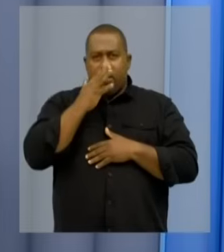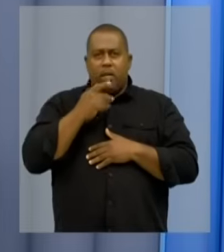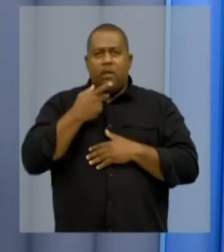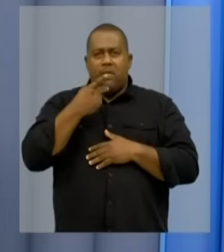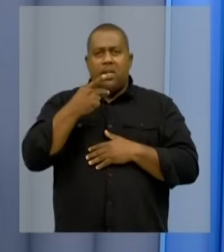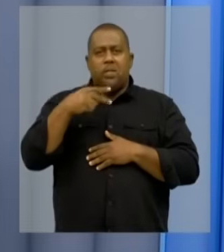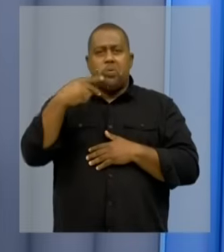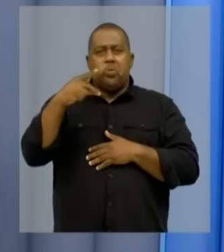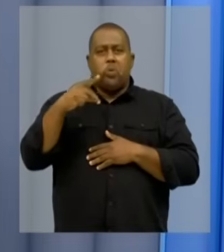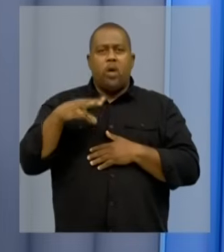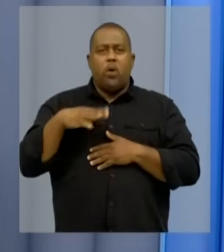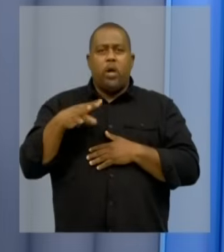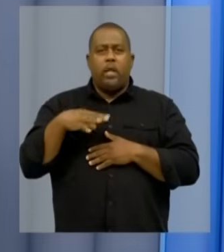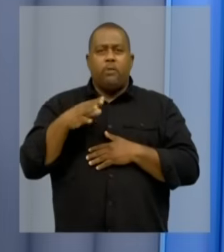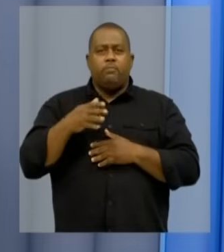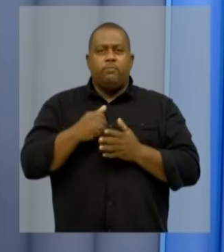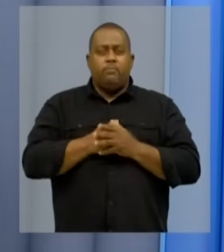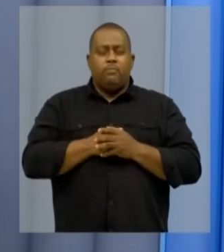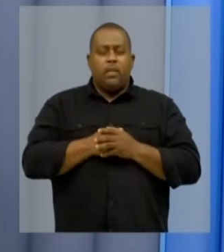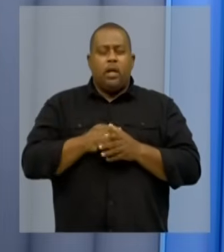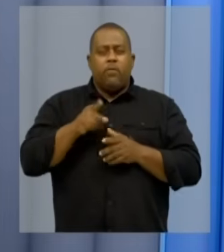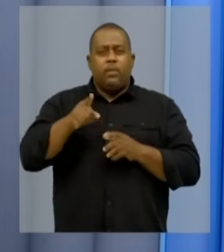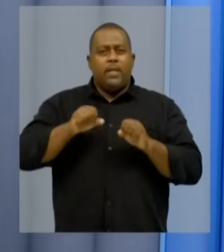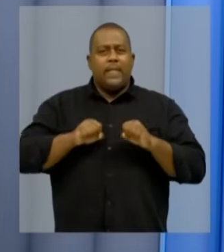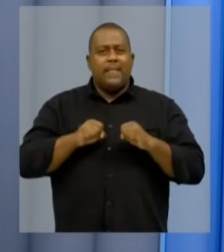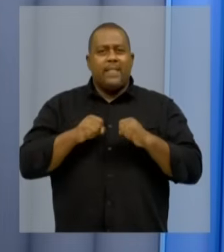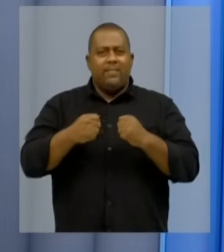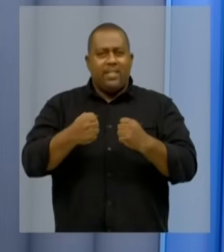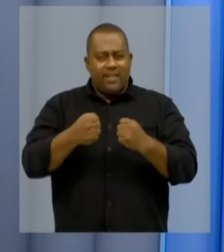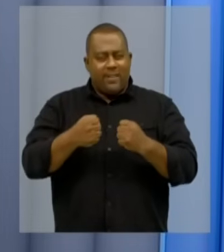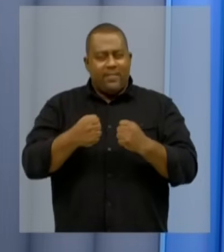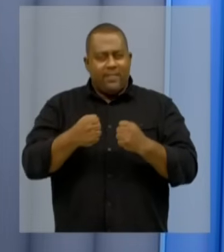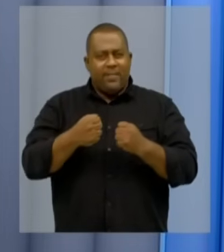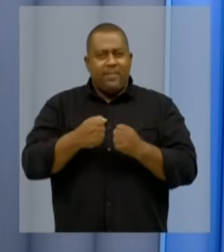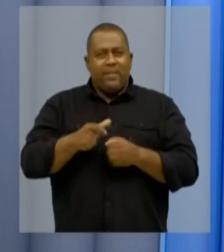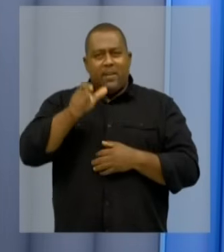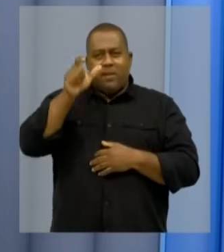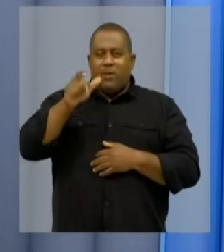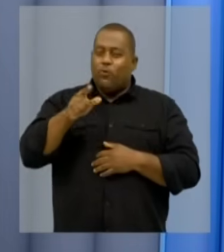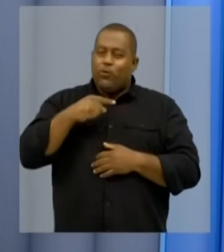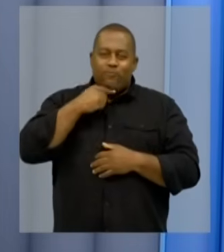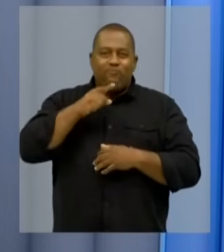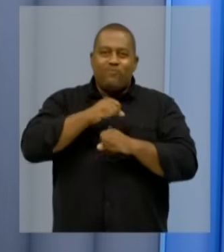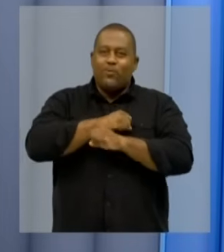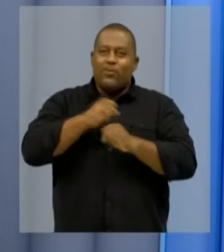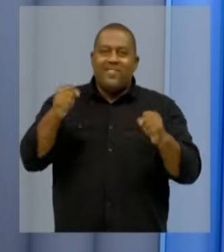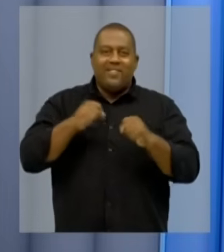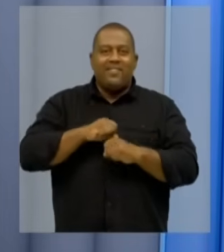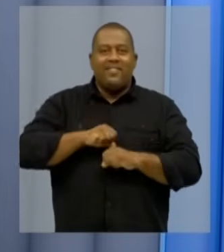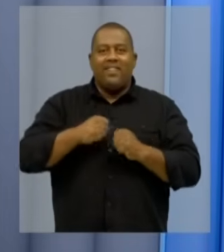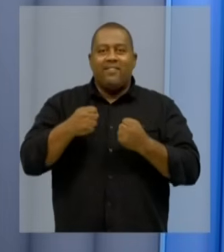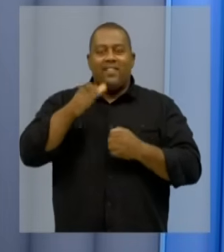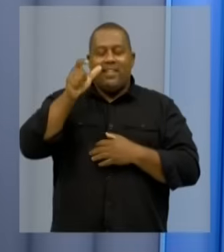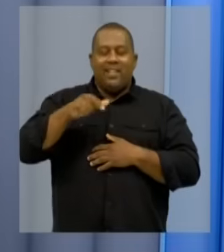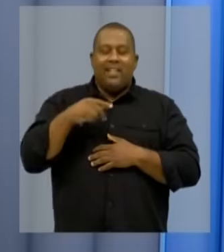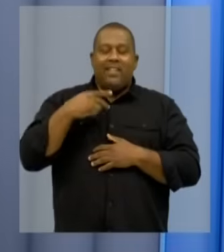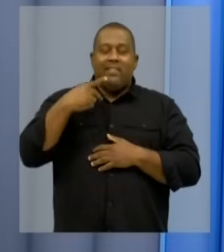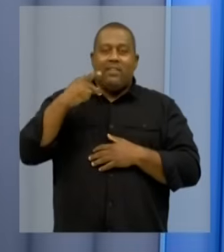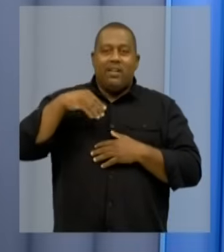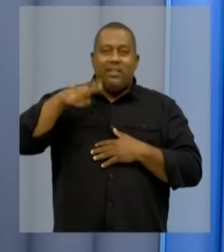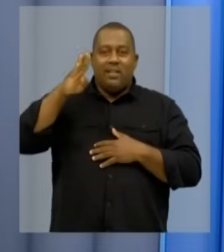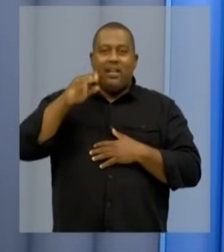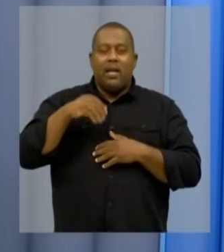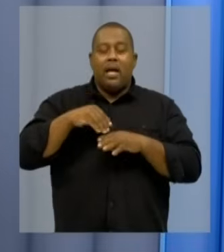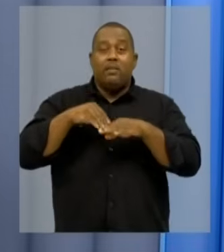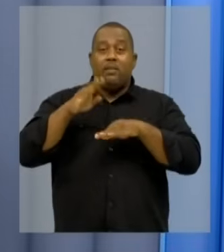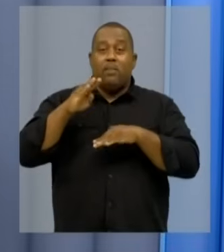coragem. Né? O senhor defender defender o indefensável. Seu candidato tem acima de